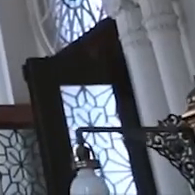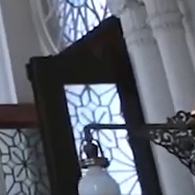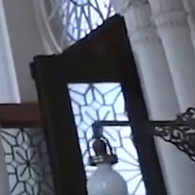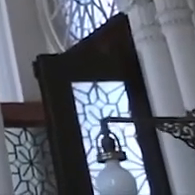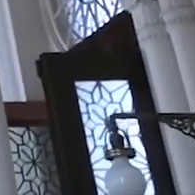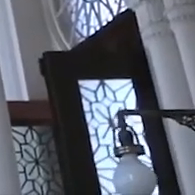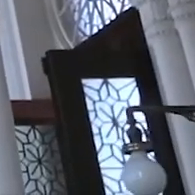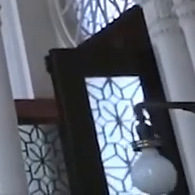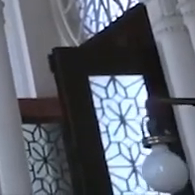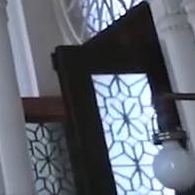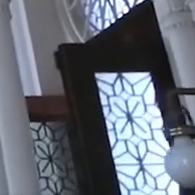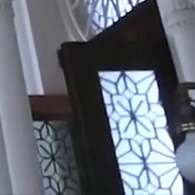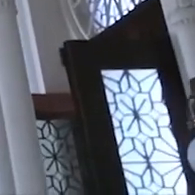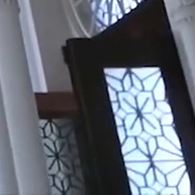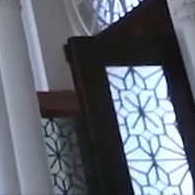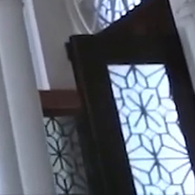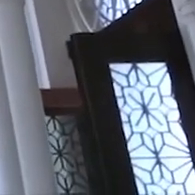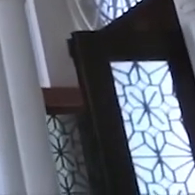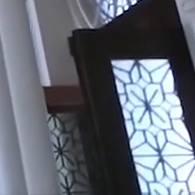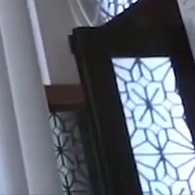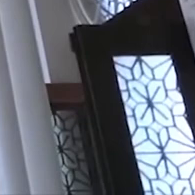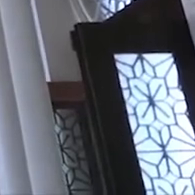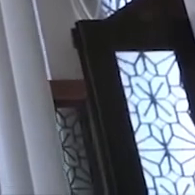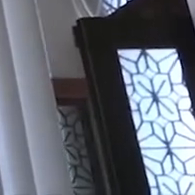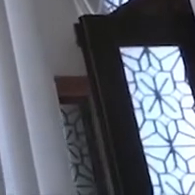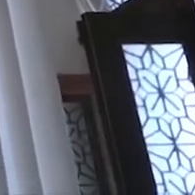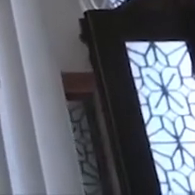E que teto!